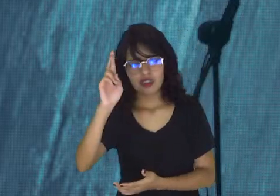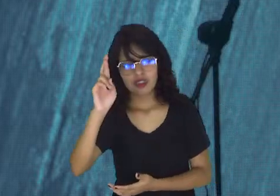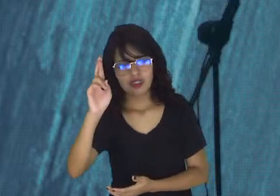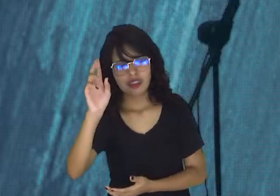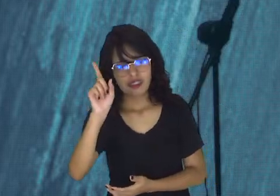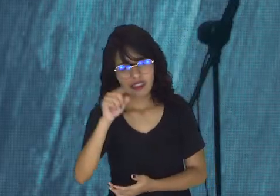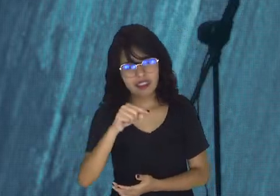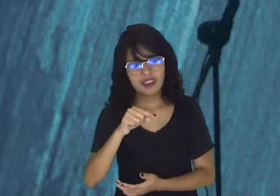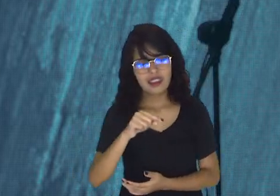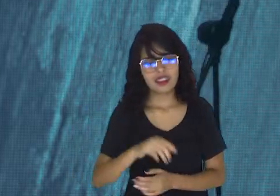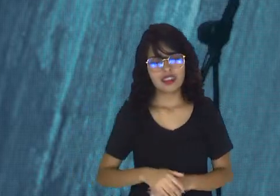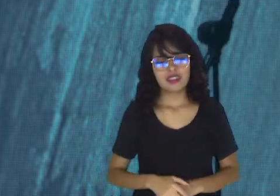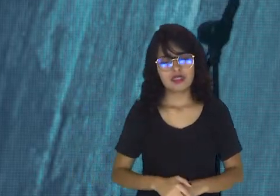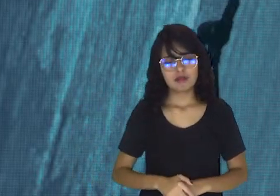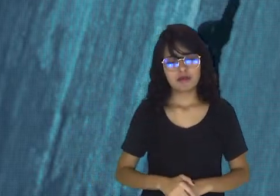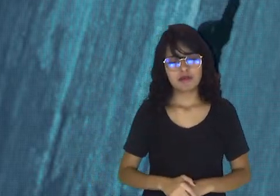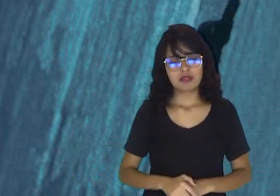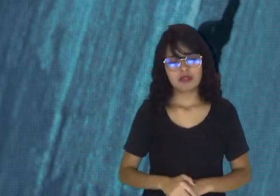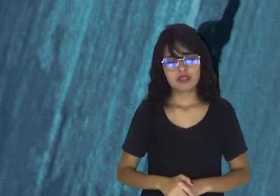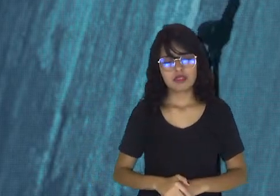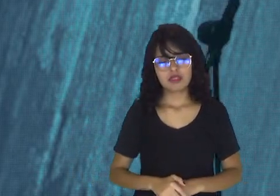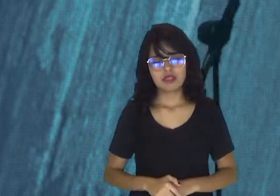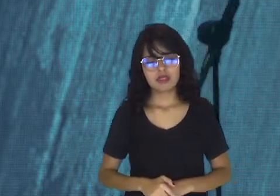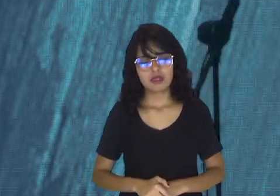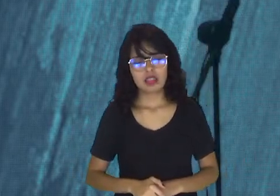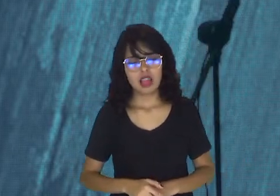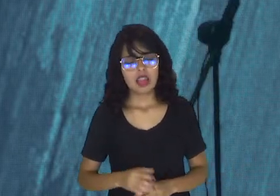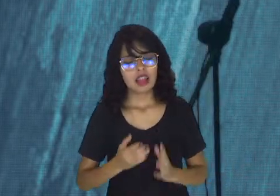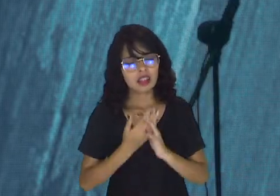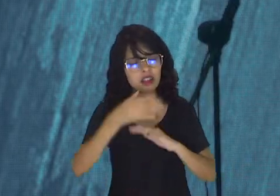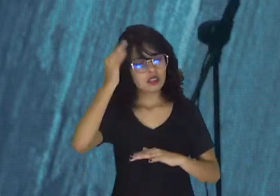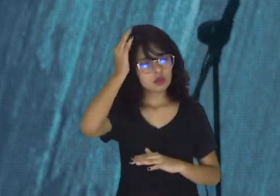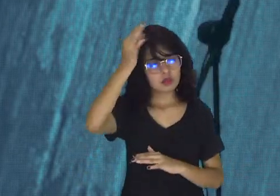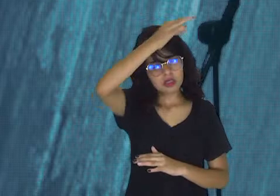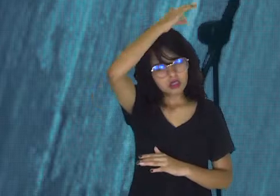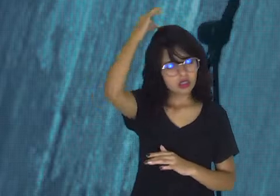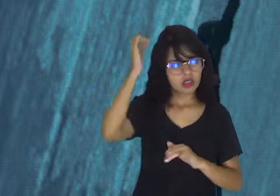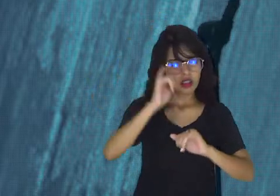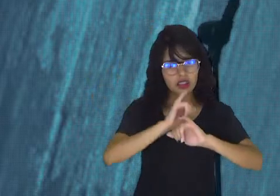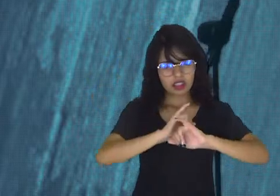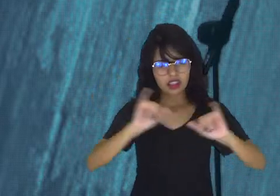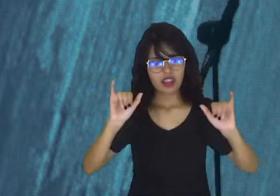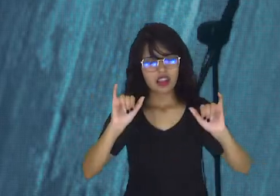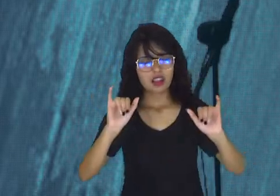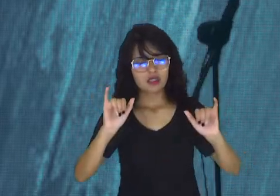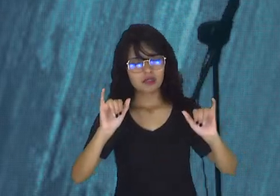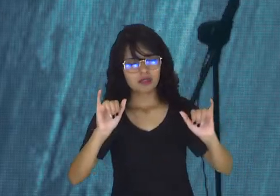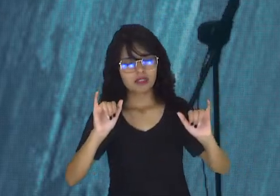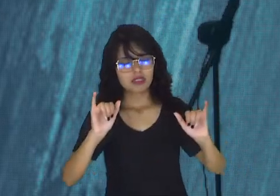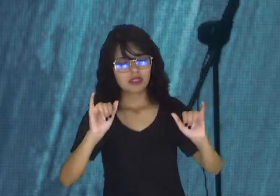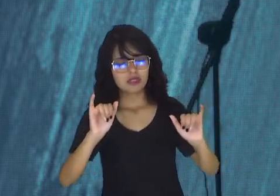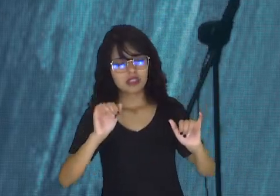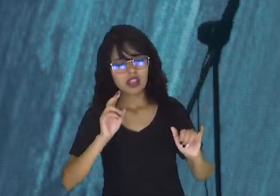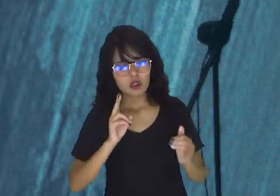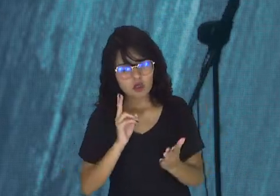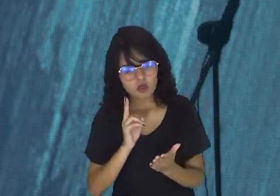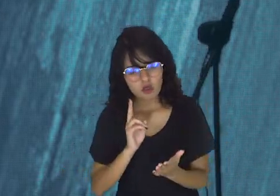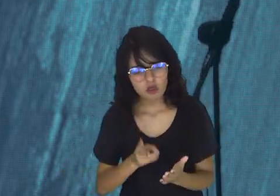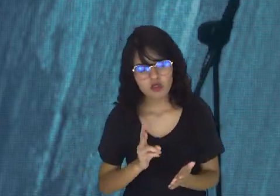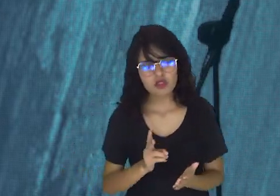E pelo poder do Espírito Santo eu declaro que continuará sendo o autor e